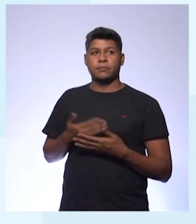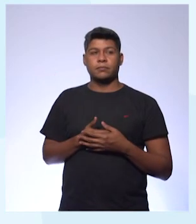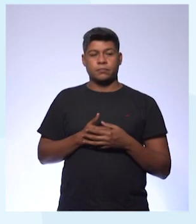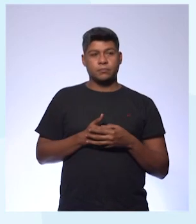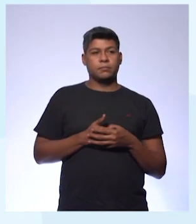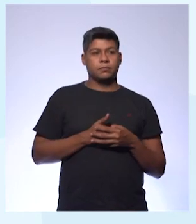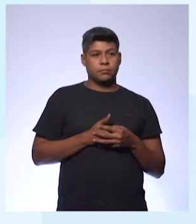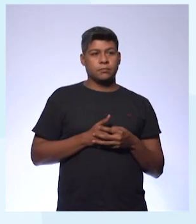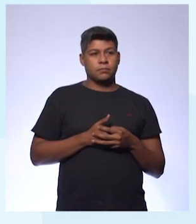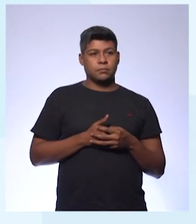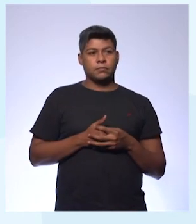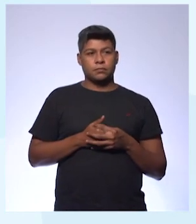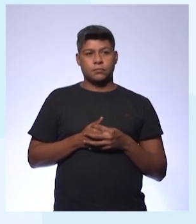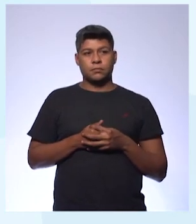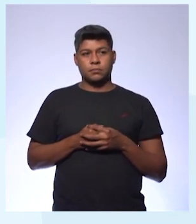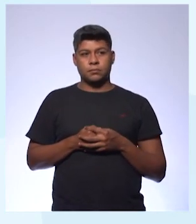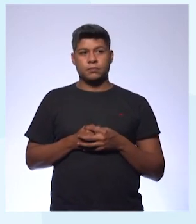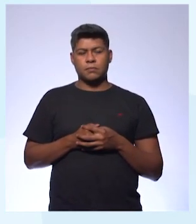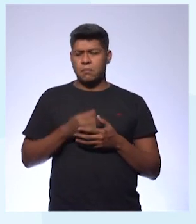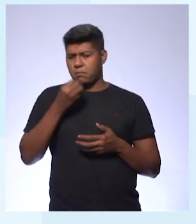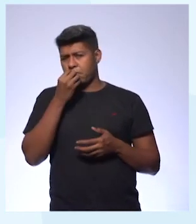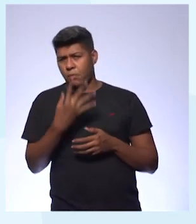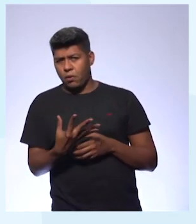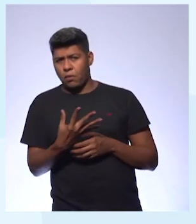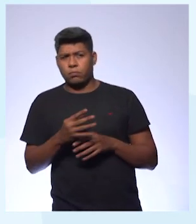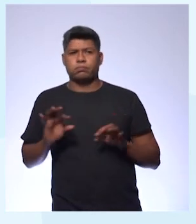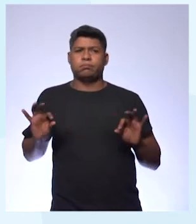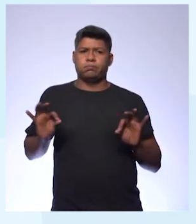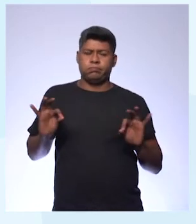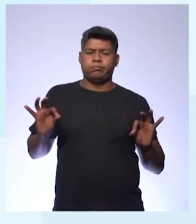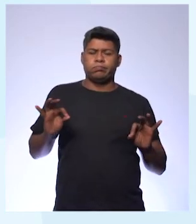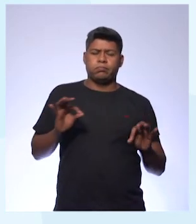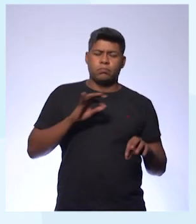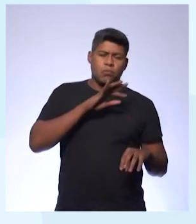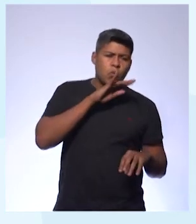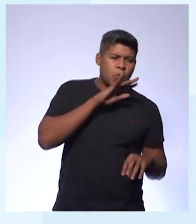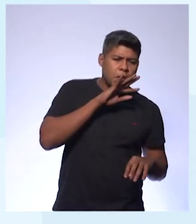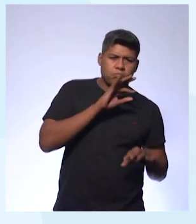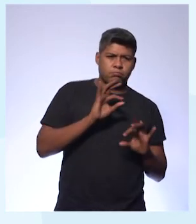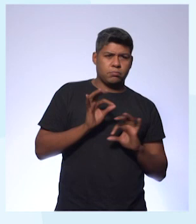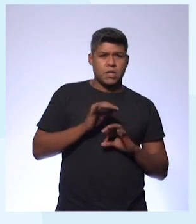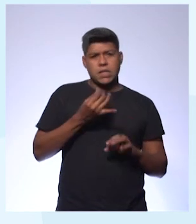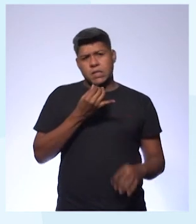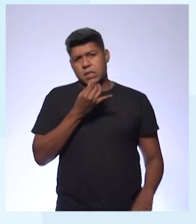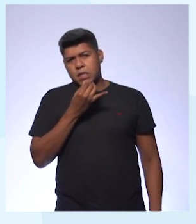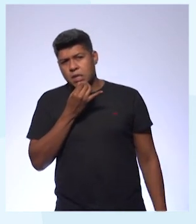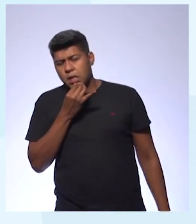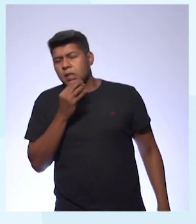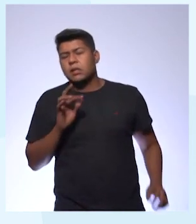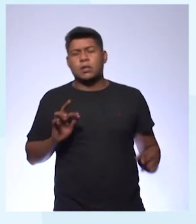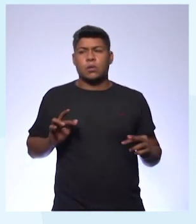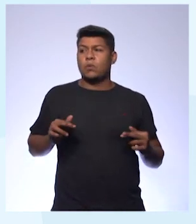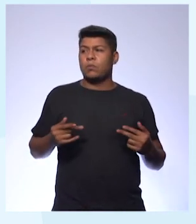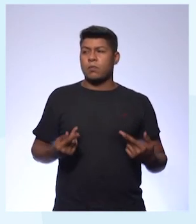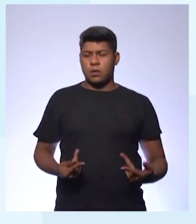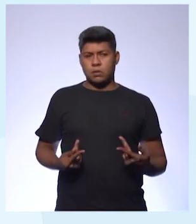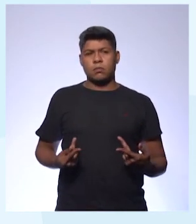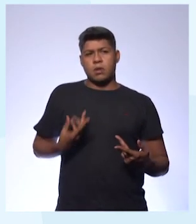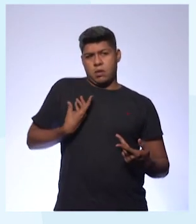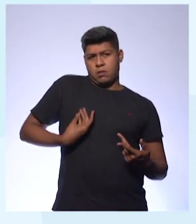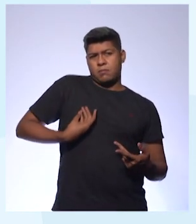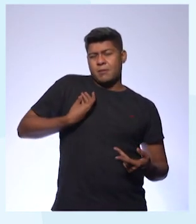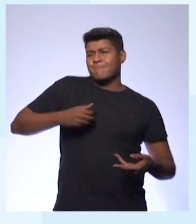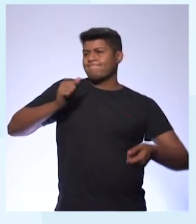lá. Não és bom, nem és mal. És triste e humano.